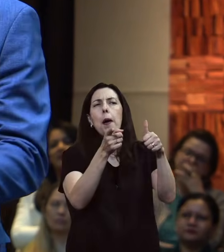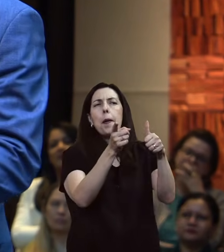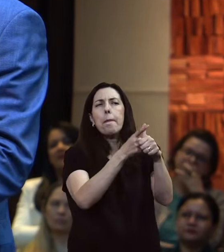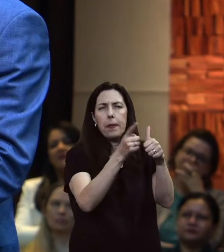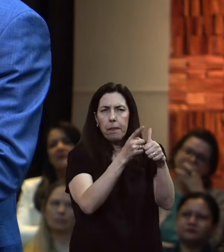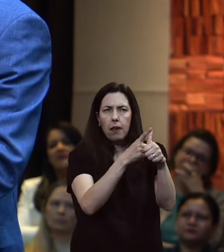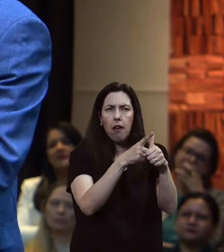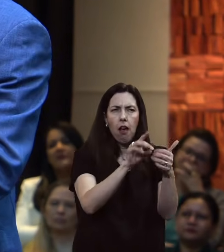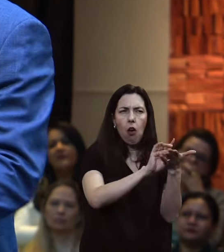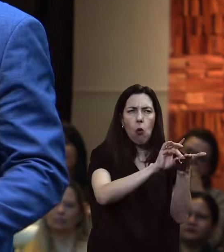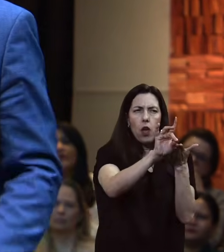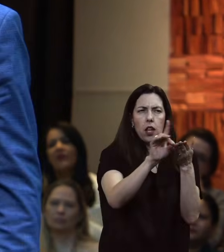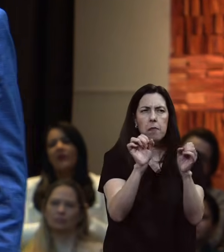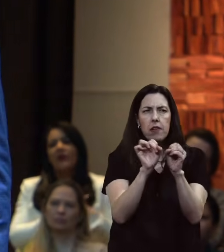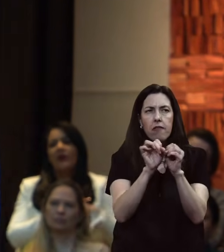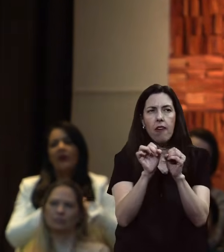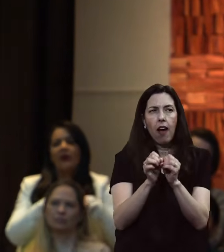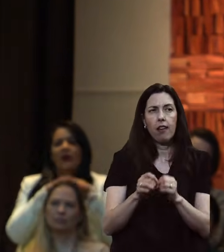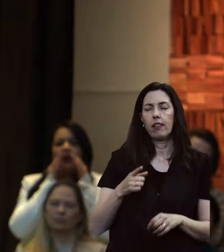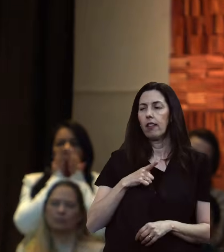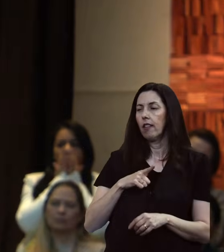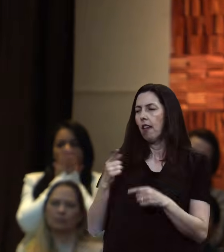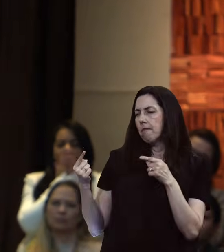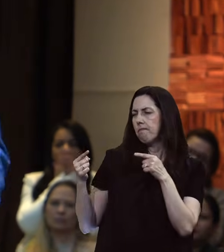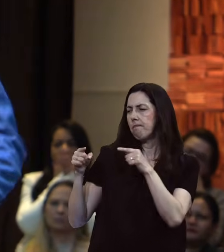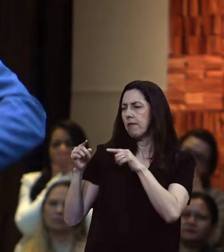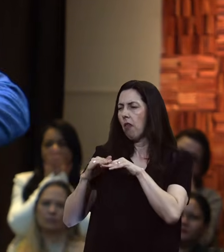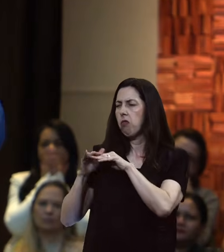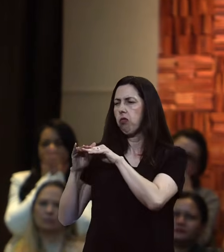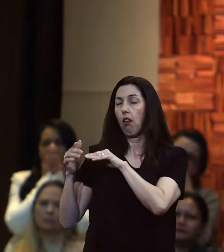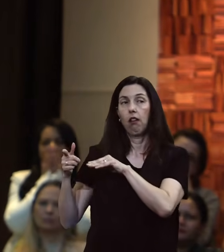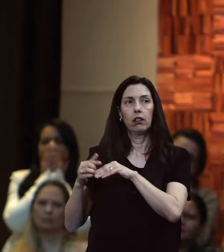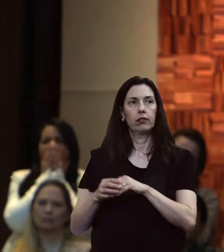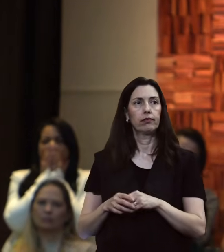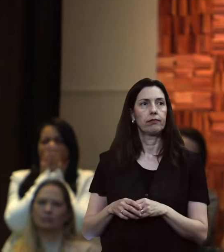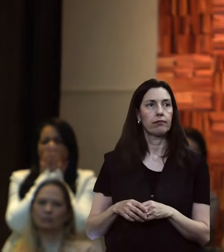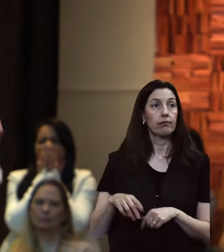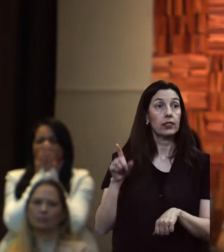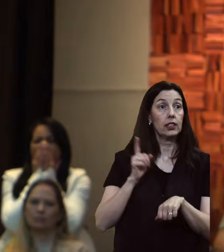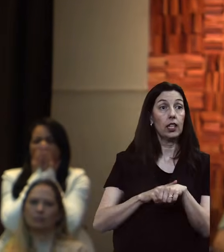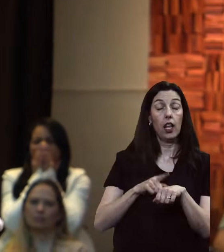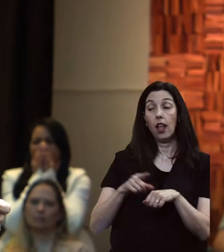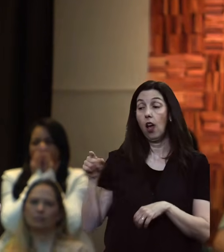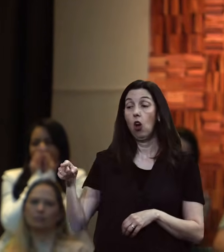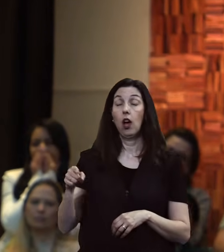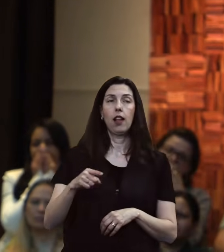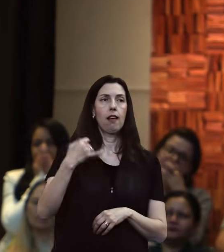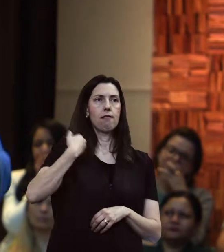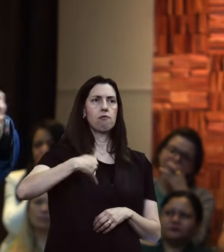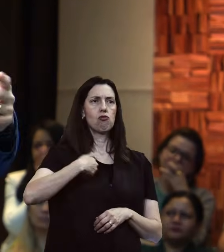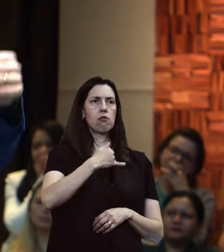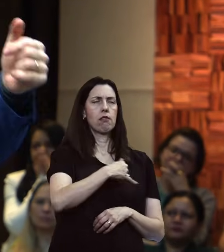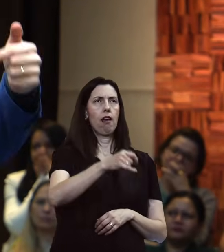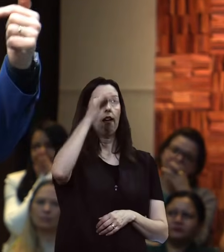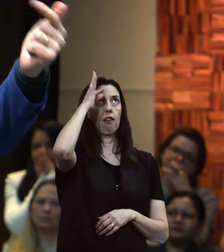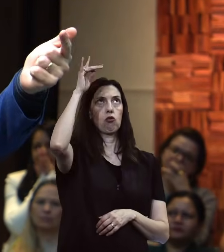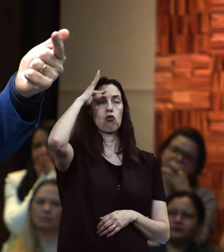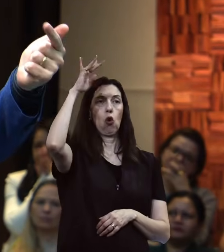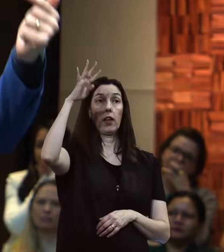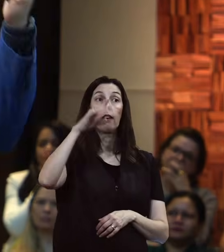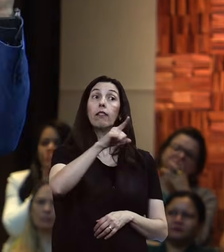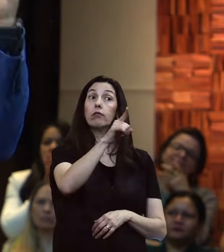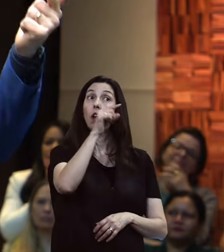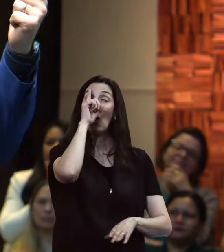o propósito de Deus é a intimidação. Quando ele conta os seus sonhos, e cuidado para quem